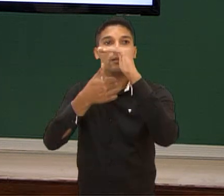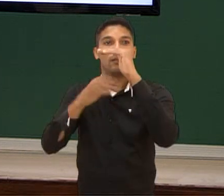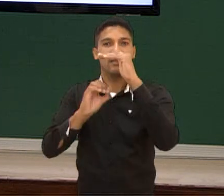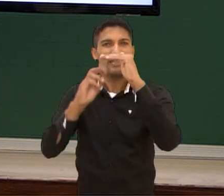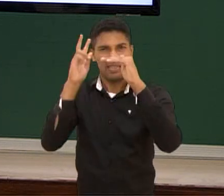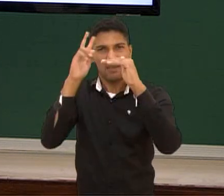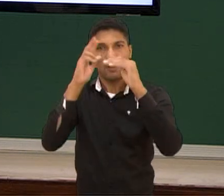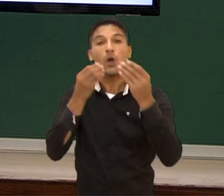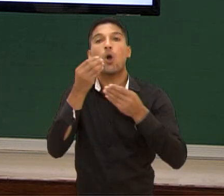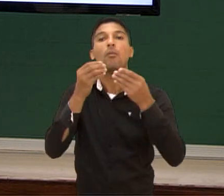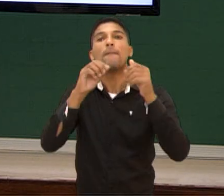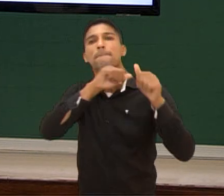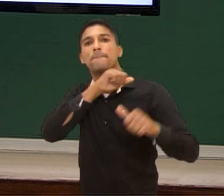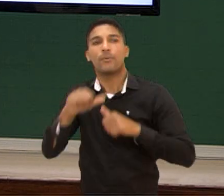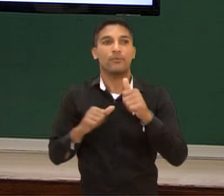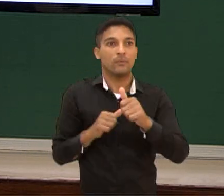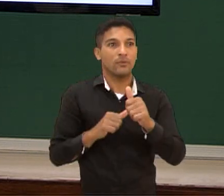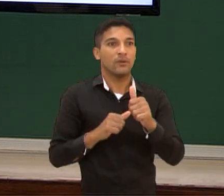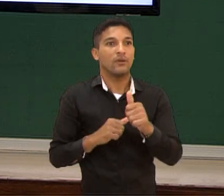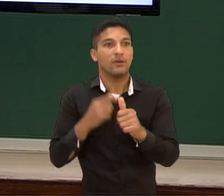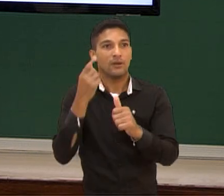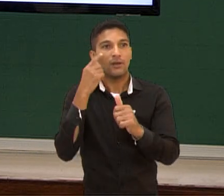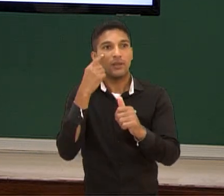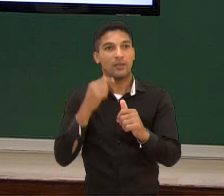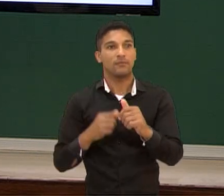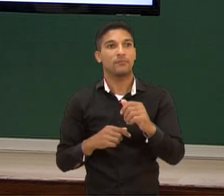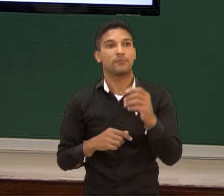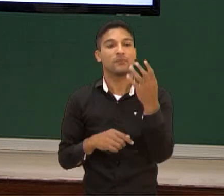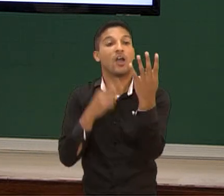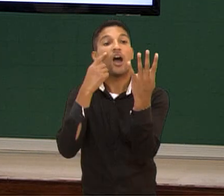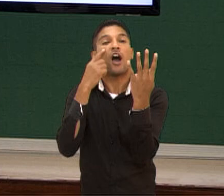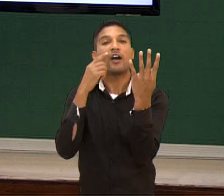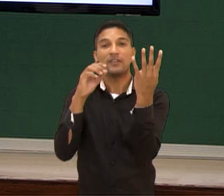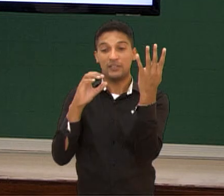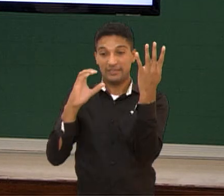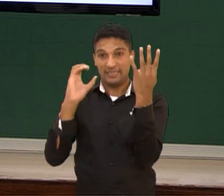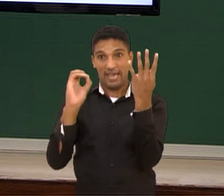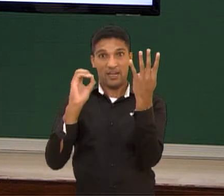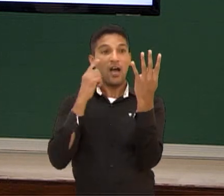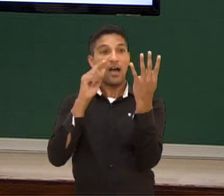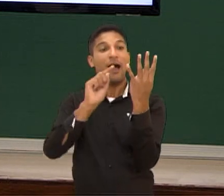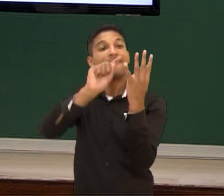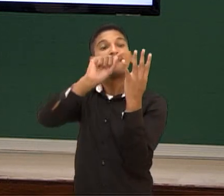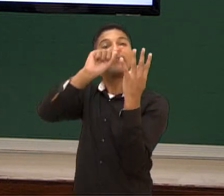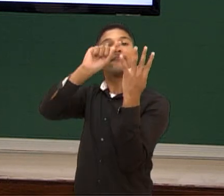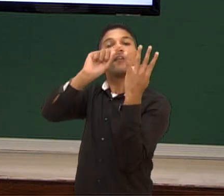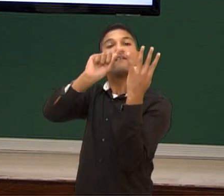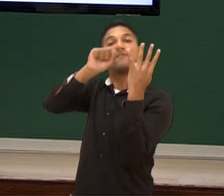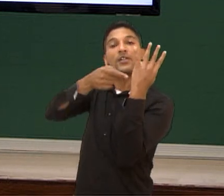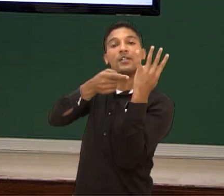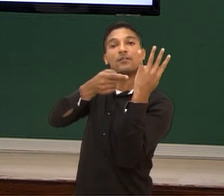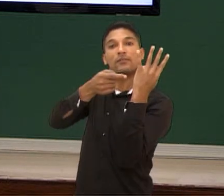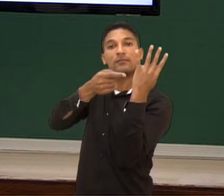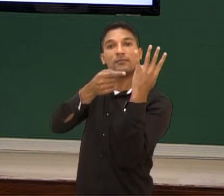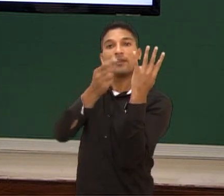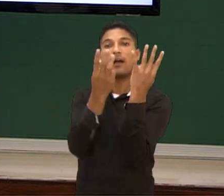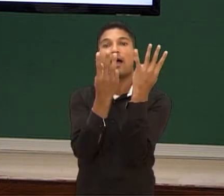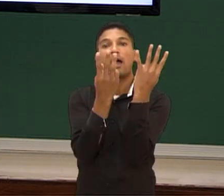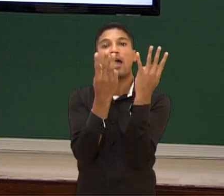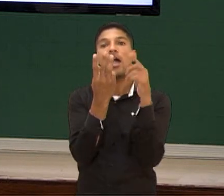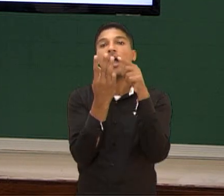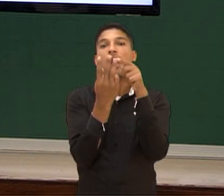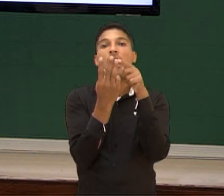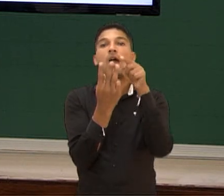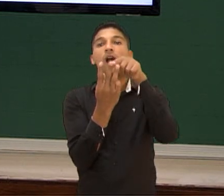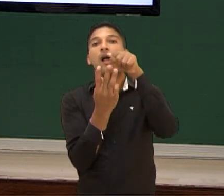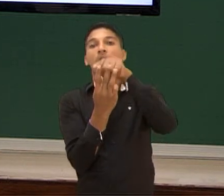né, anteriormente, que um zero equivalia a uma casa depois aqui da vírgula. Verifiquem que agora ela está um pouquinho ao contrário.